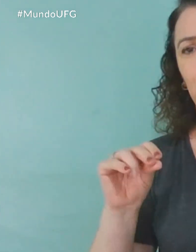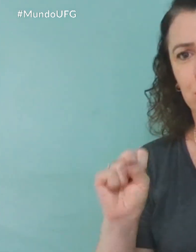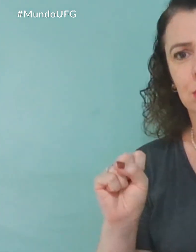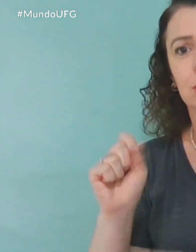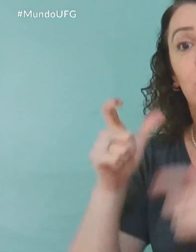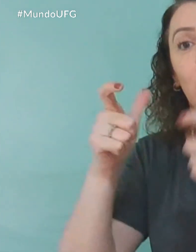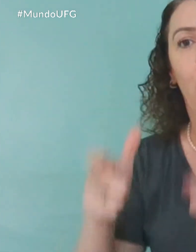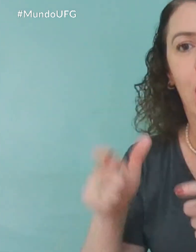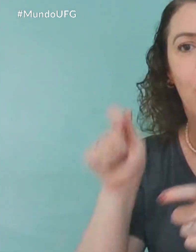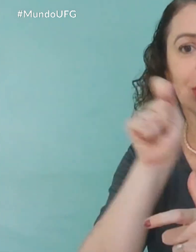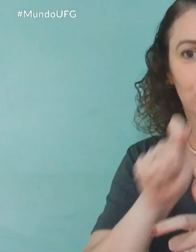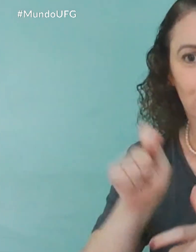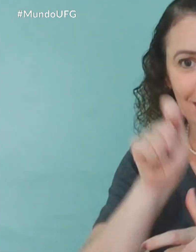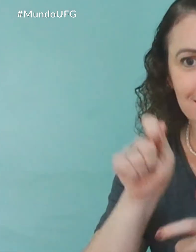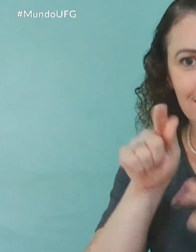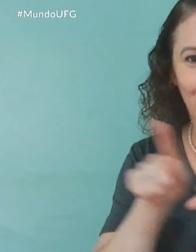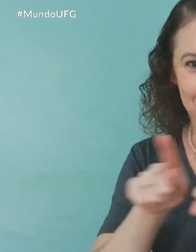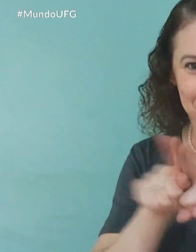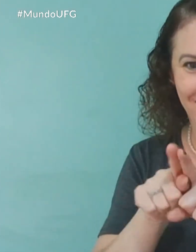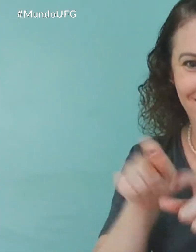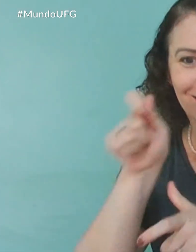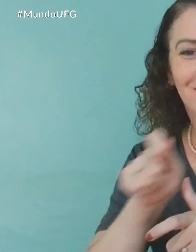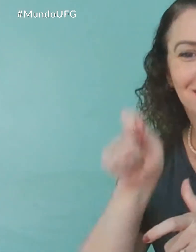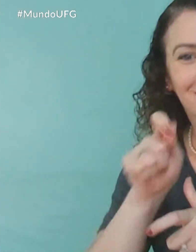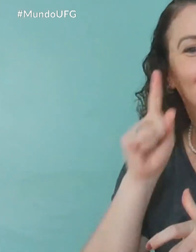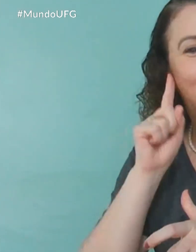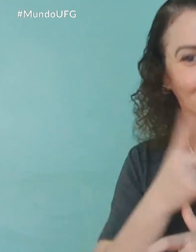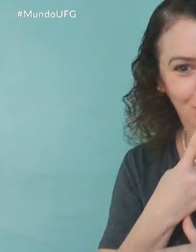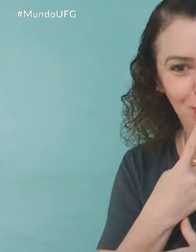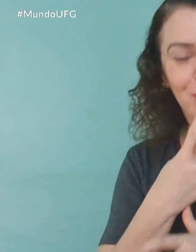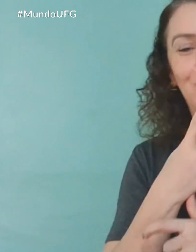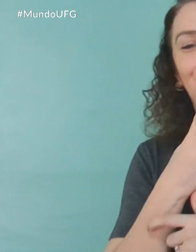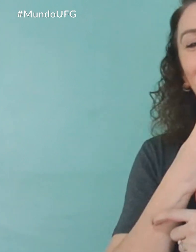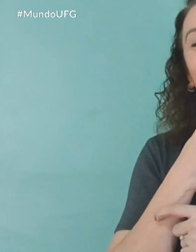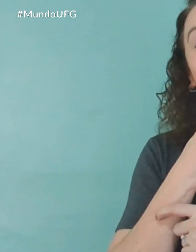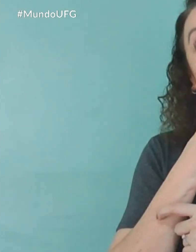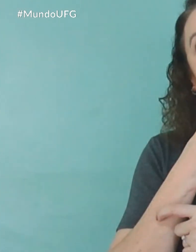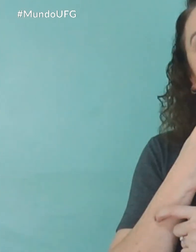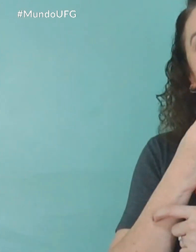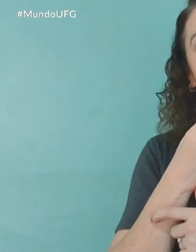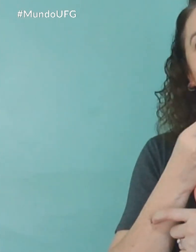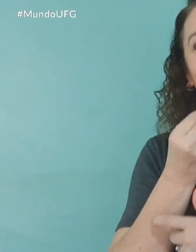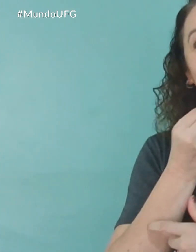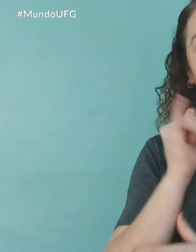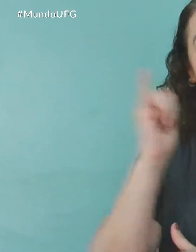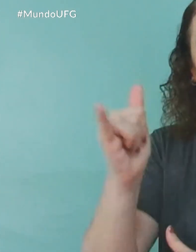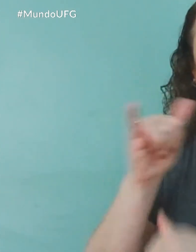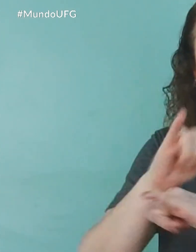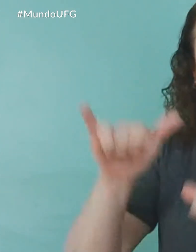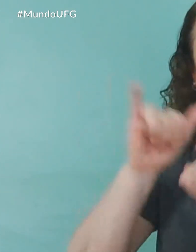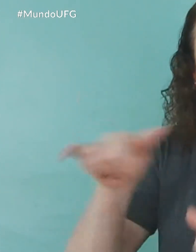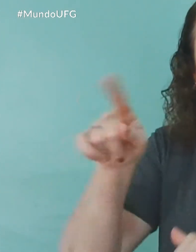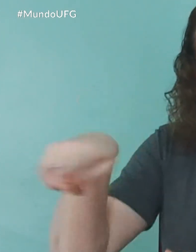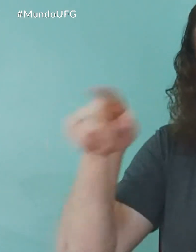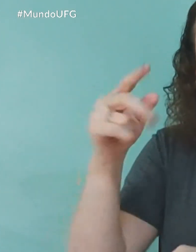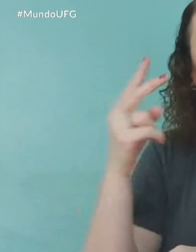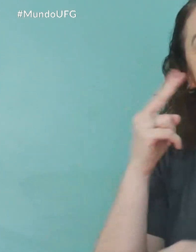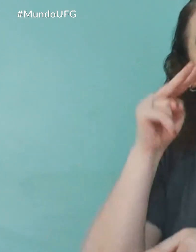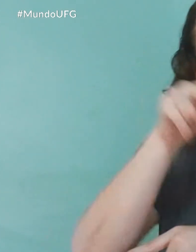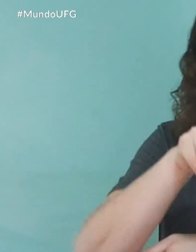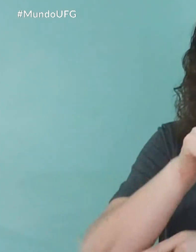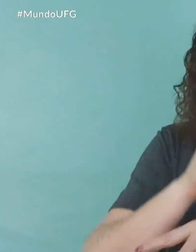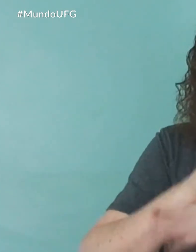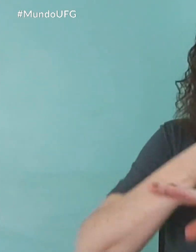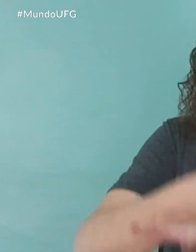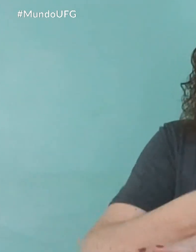Centro Elísio Campos, né, que é na Associação de Surdos. Então, é um ponto de referência